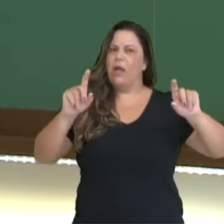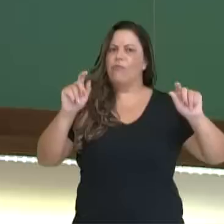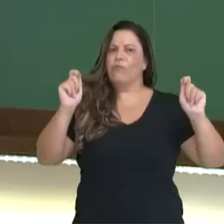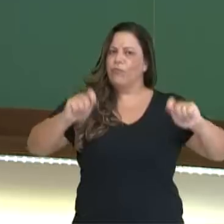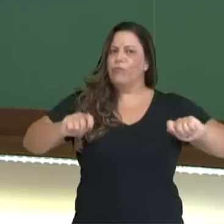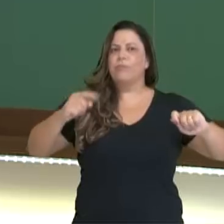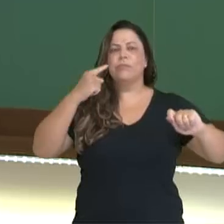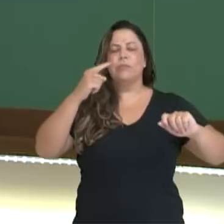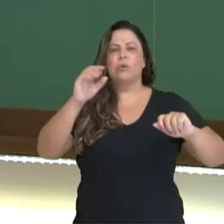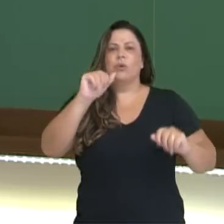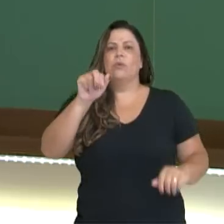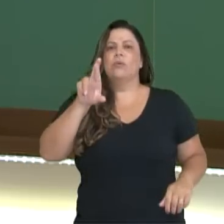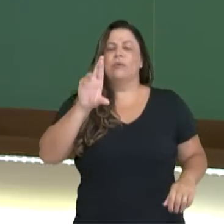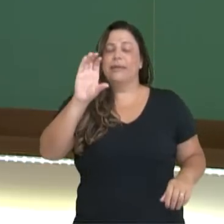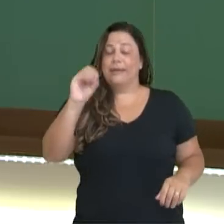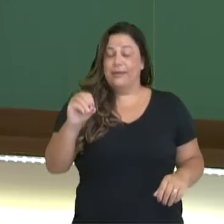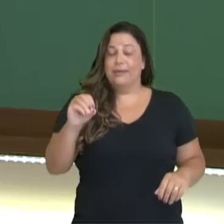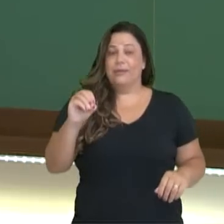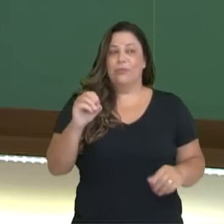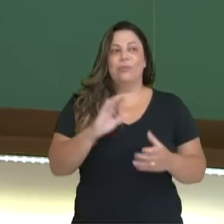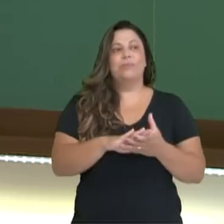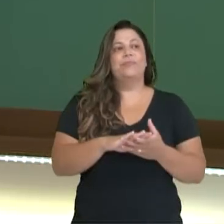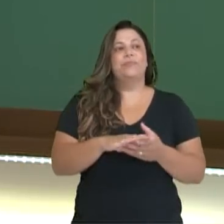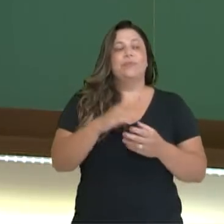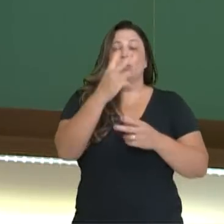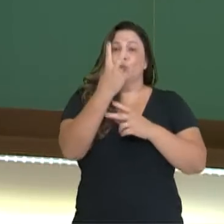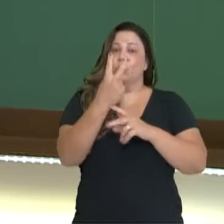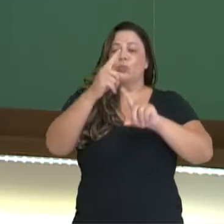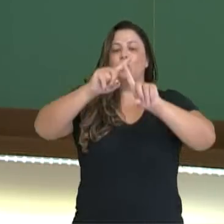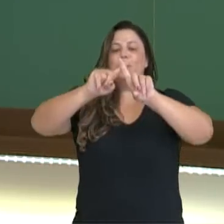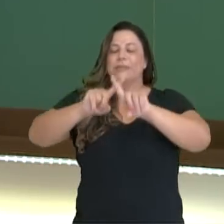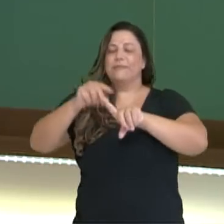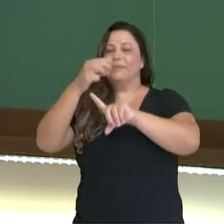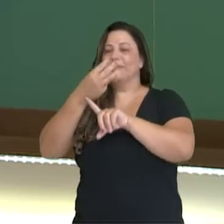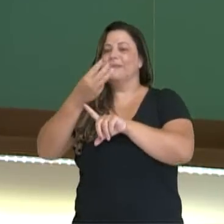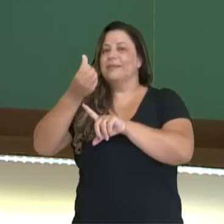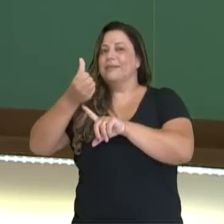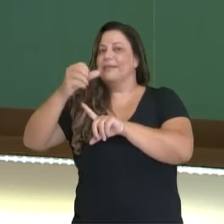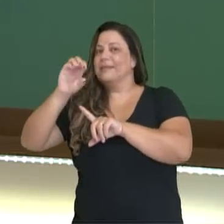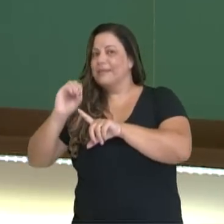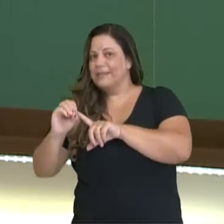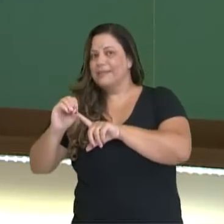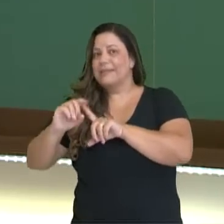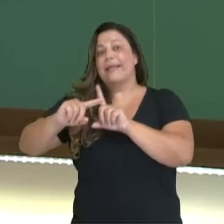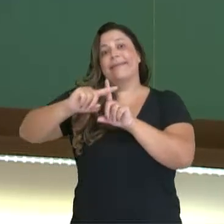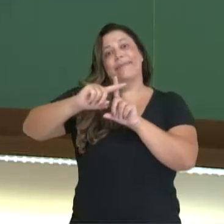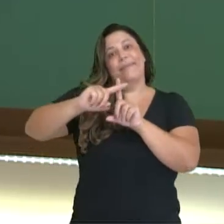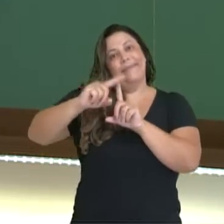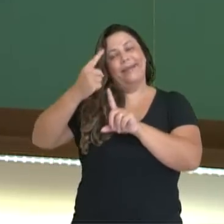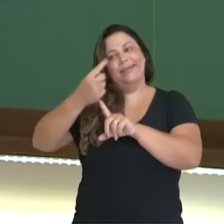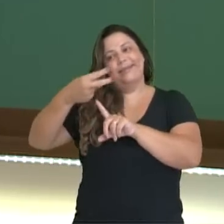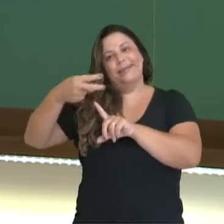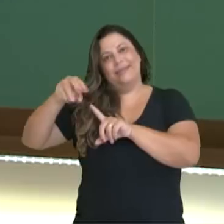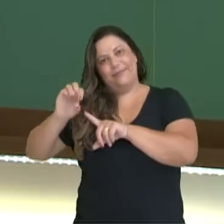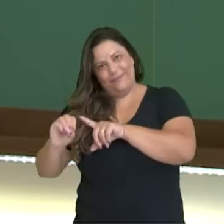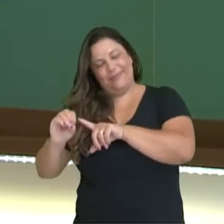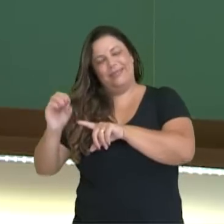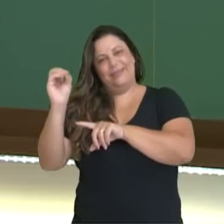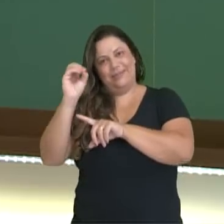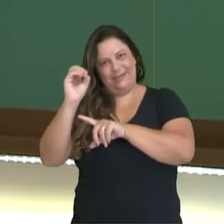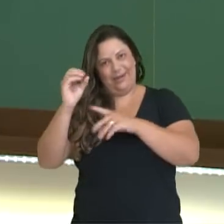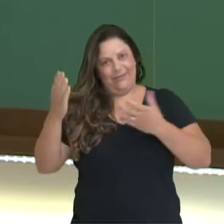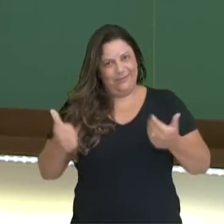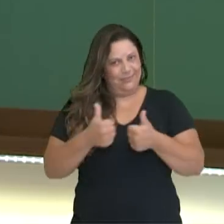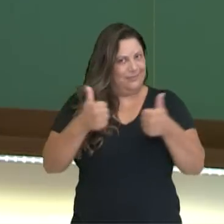ao arco de 840 graus. 2 vezes 360 graus mais 120 graus,